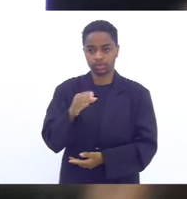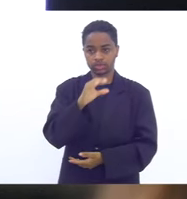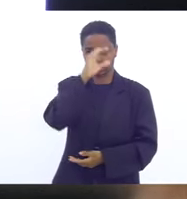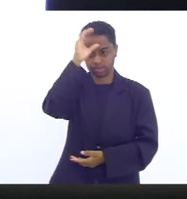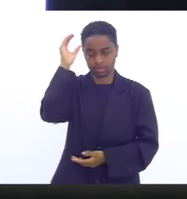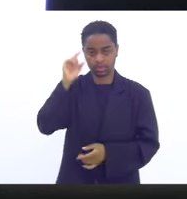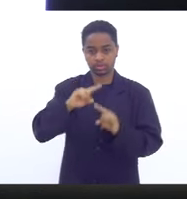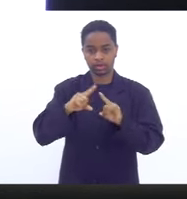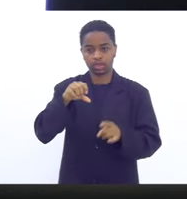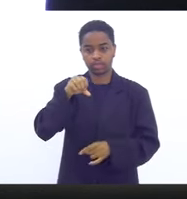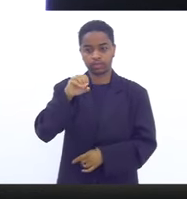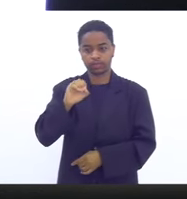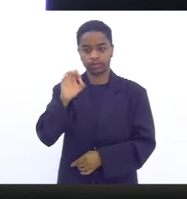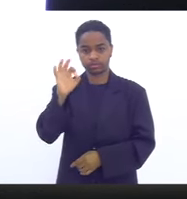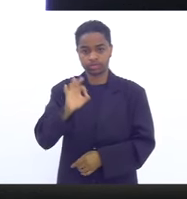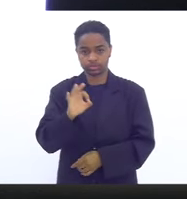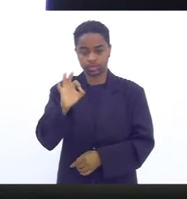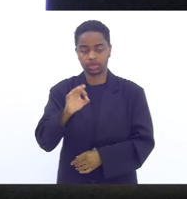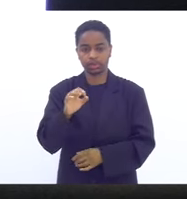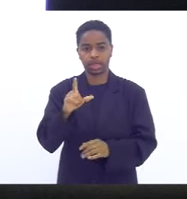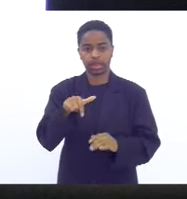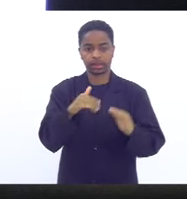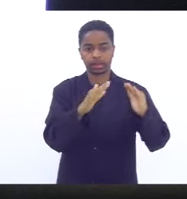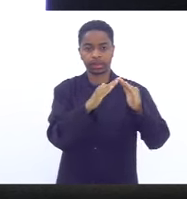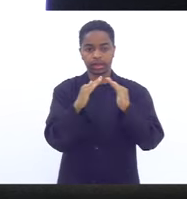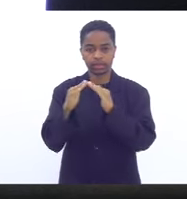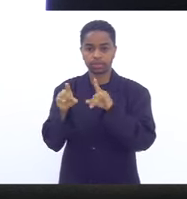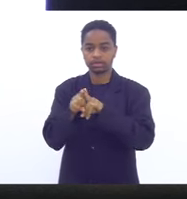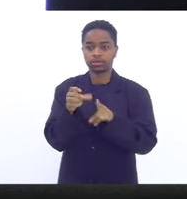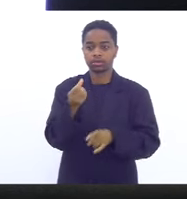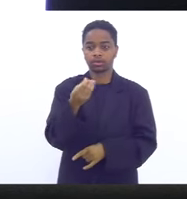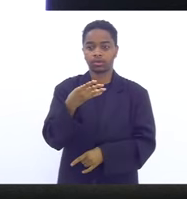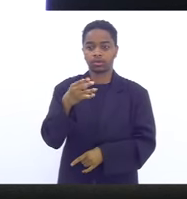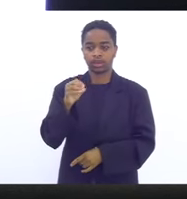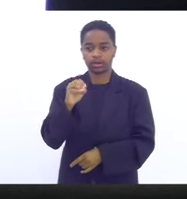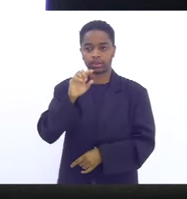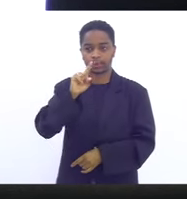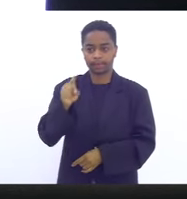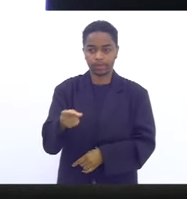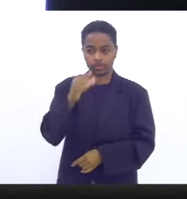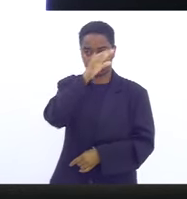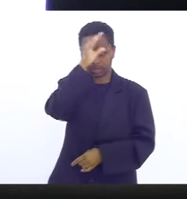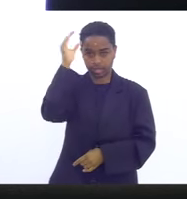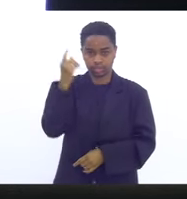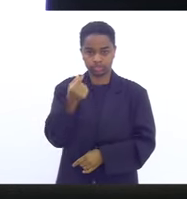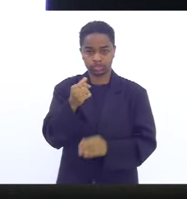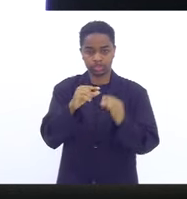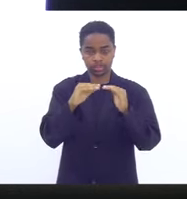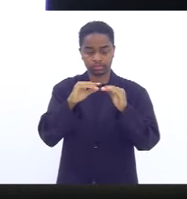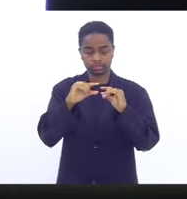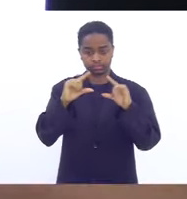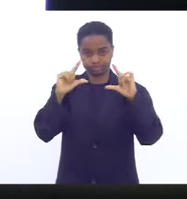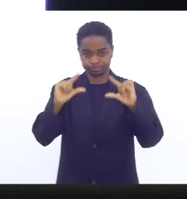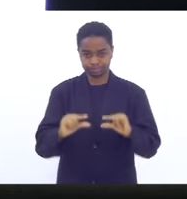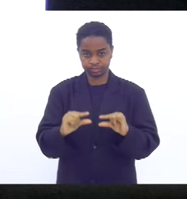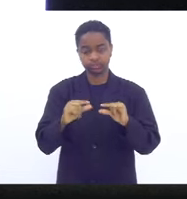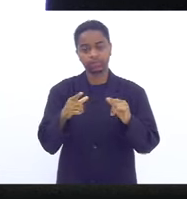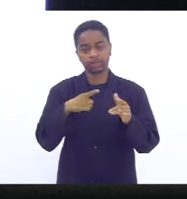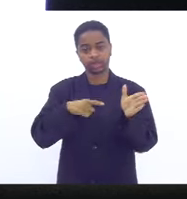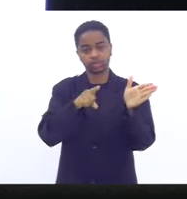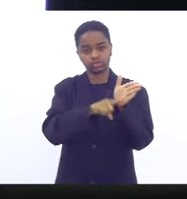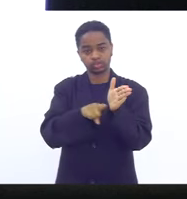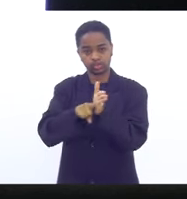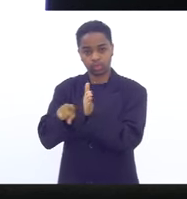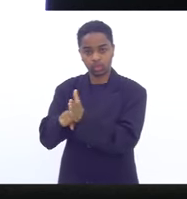desses clientes residenciais, com 640 mil clientes baixa renda, que possuem desconto